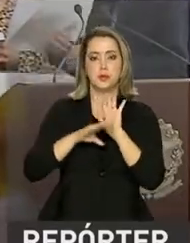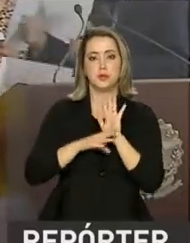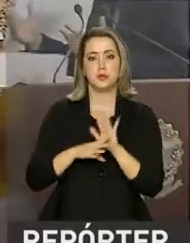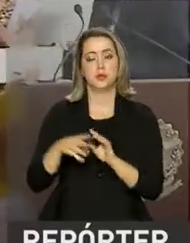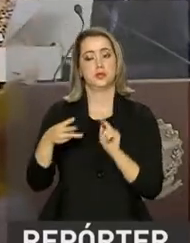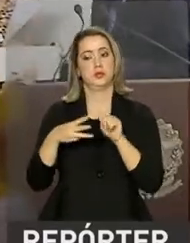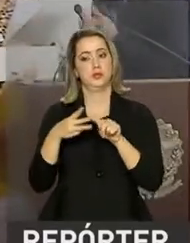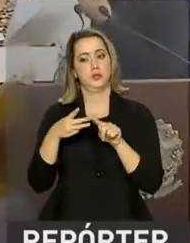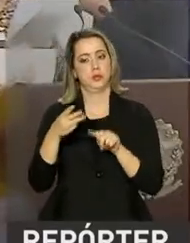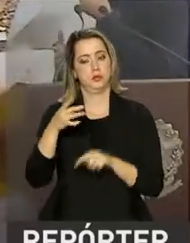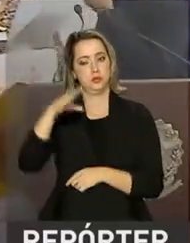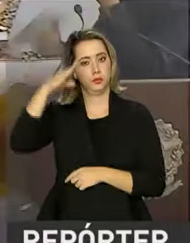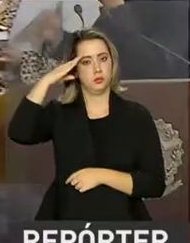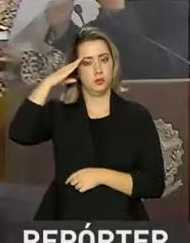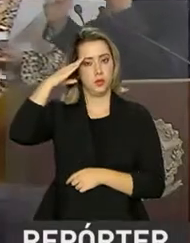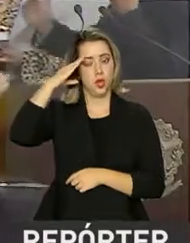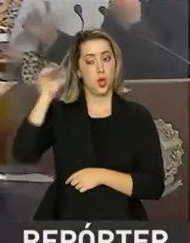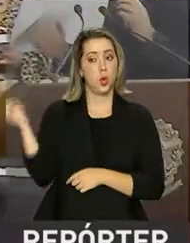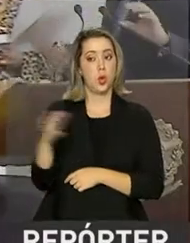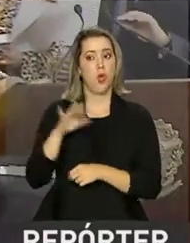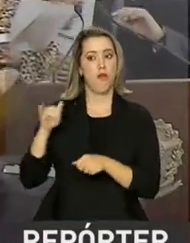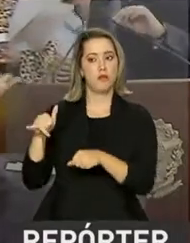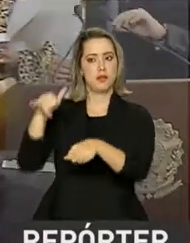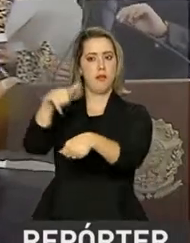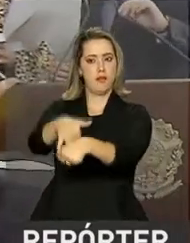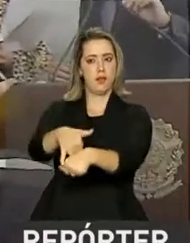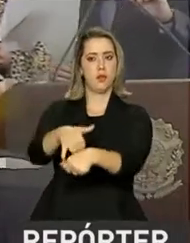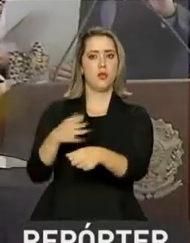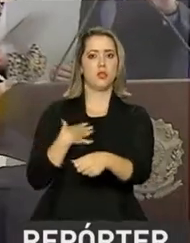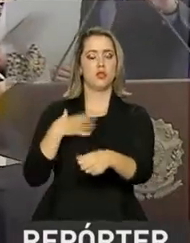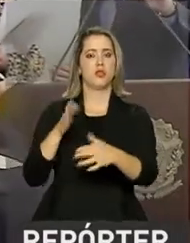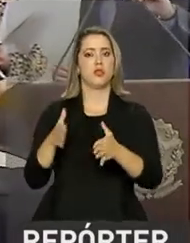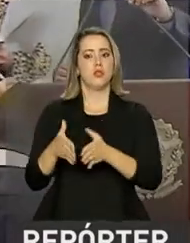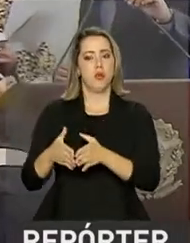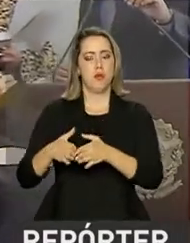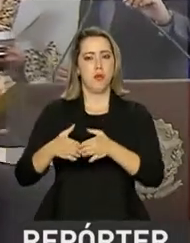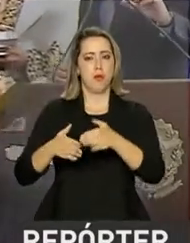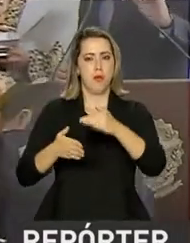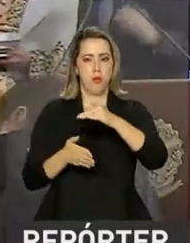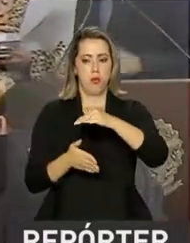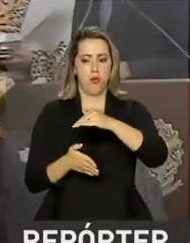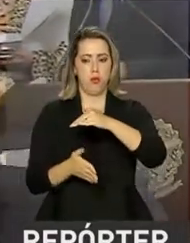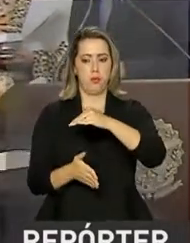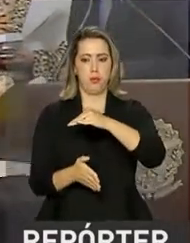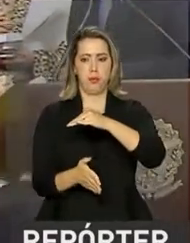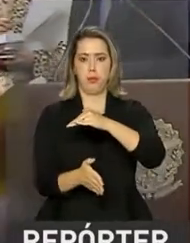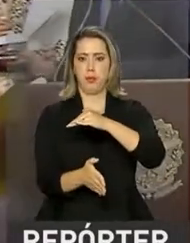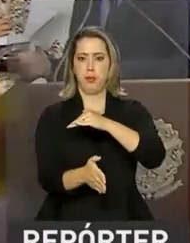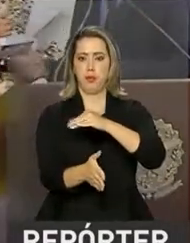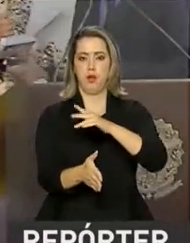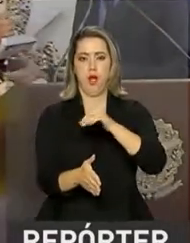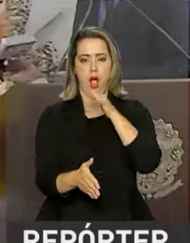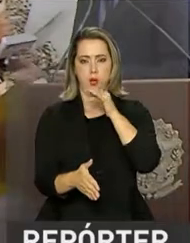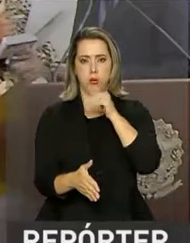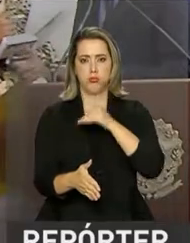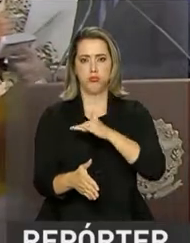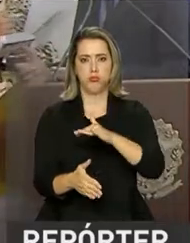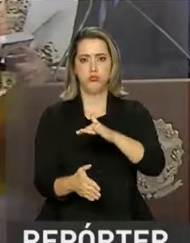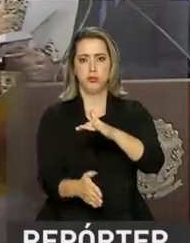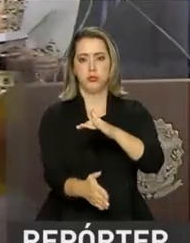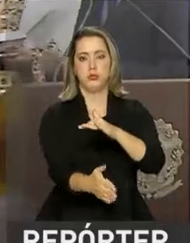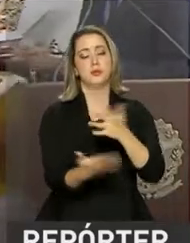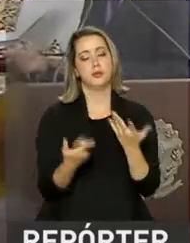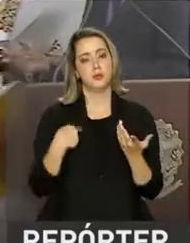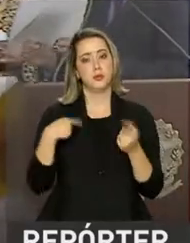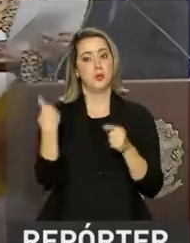forças. Novos aviões de caça, a questão dos submarinos que nós precisamos para defender a nossa costa e tivemos uma